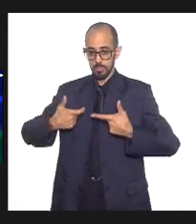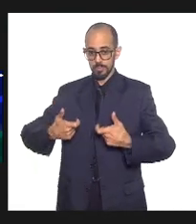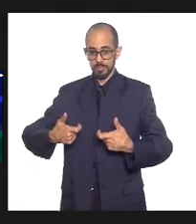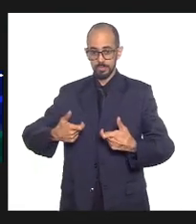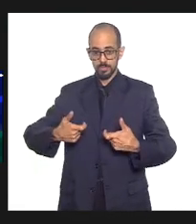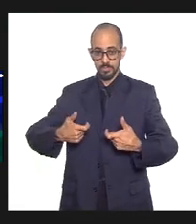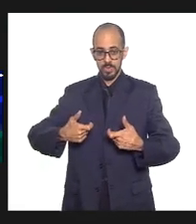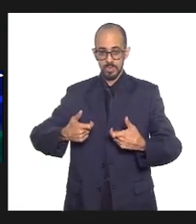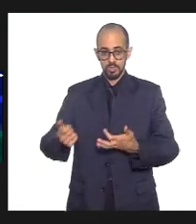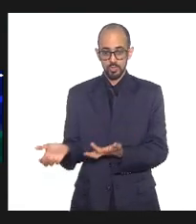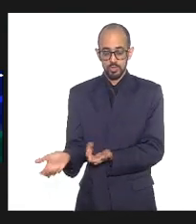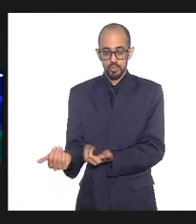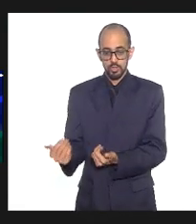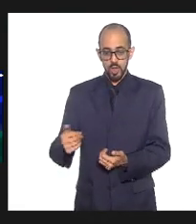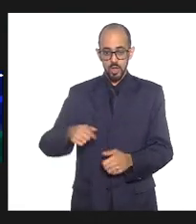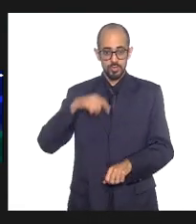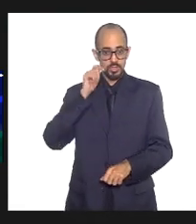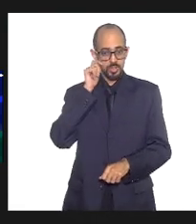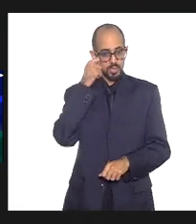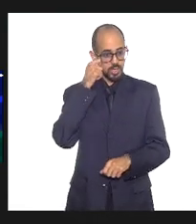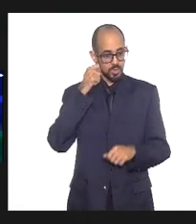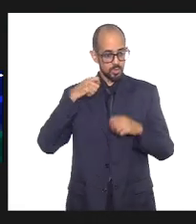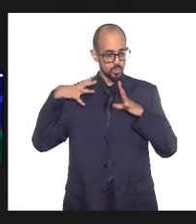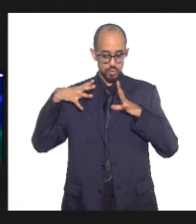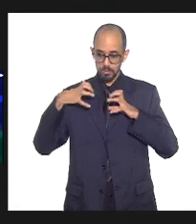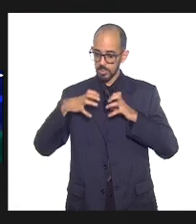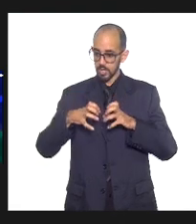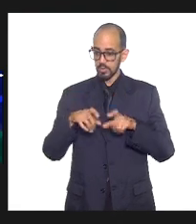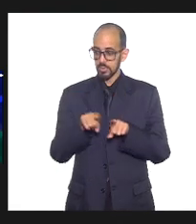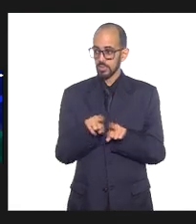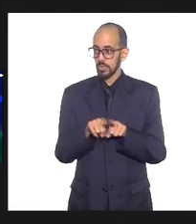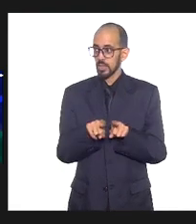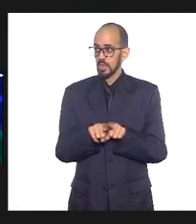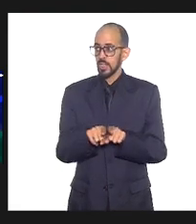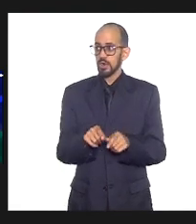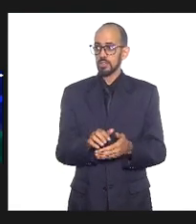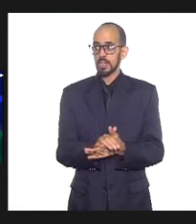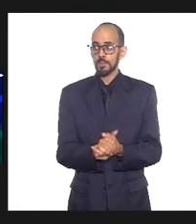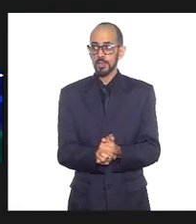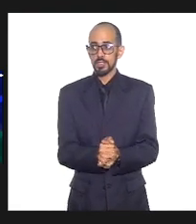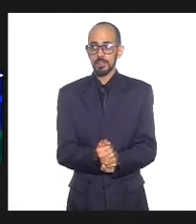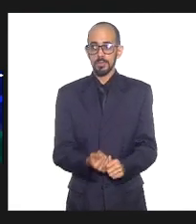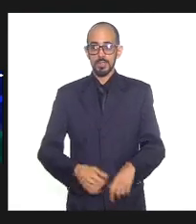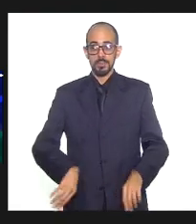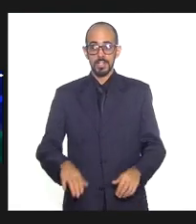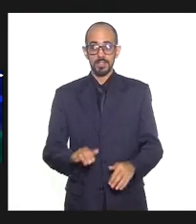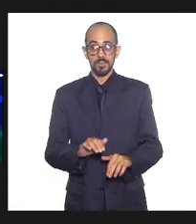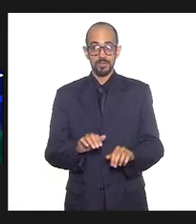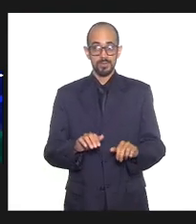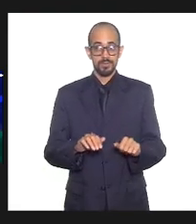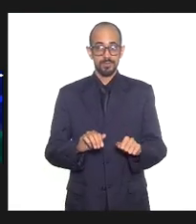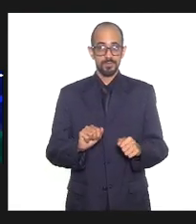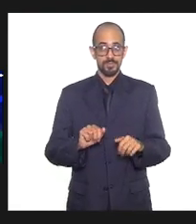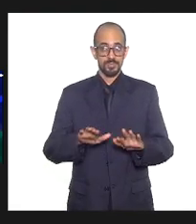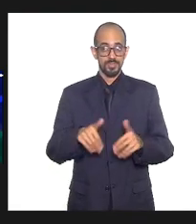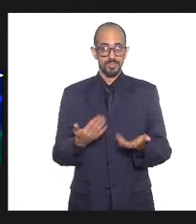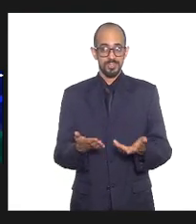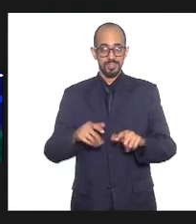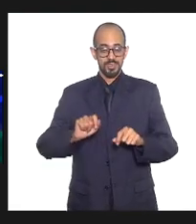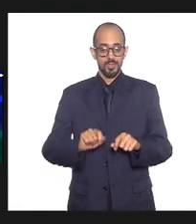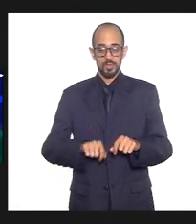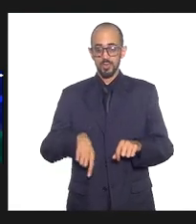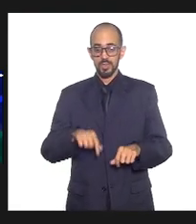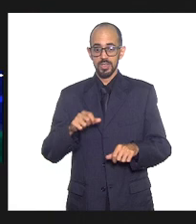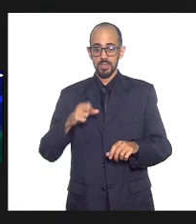entrem em conflito com outros jovens negros também da periferia, pertencentes a facções criminosas